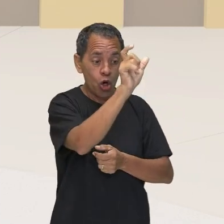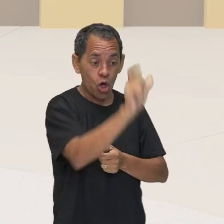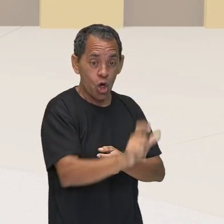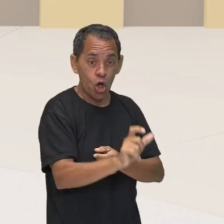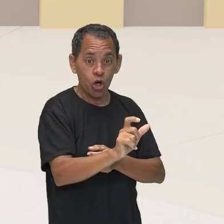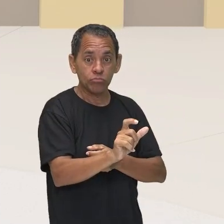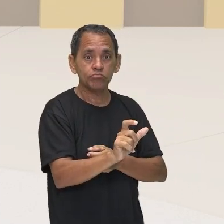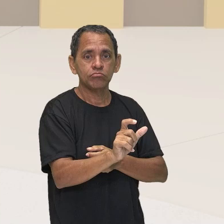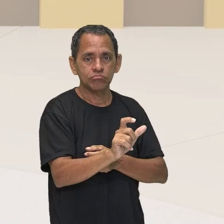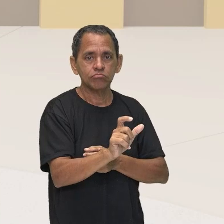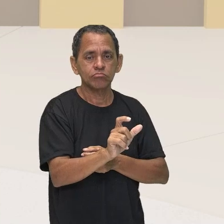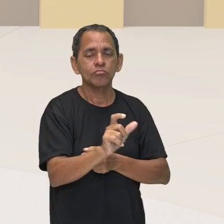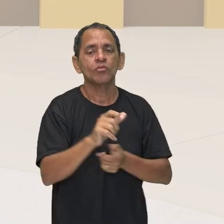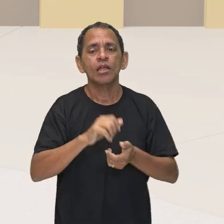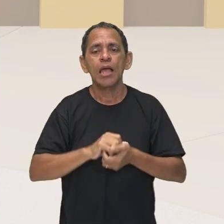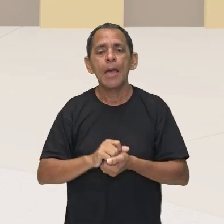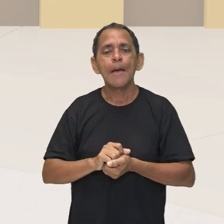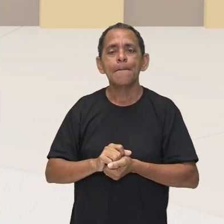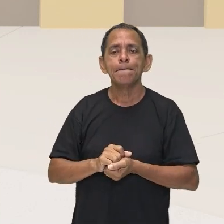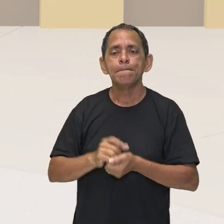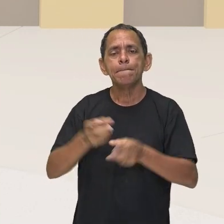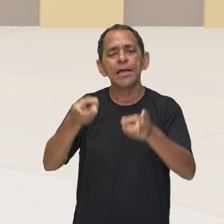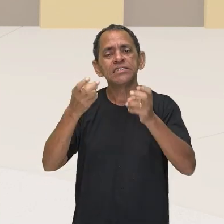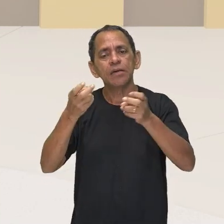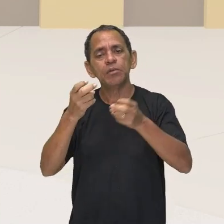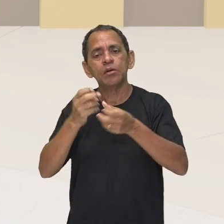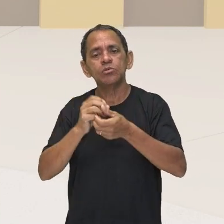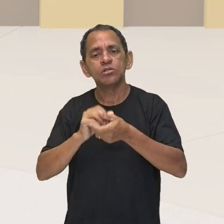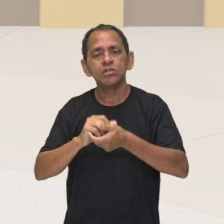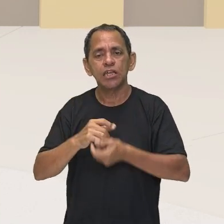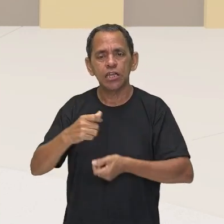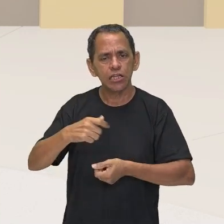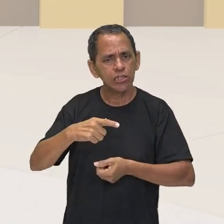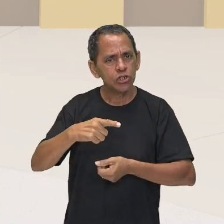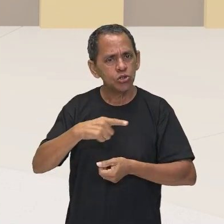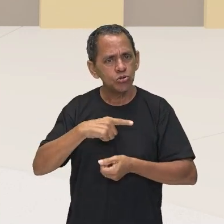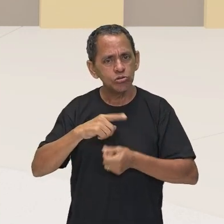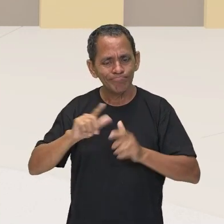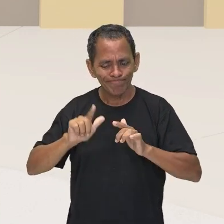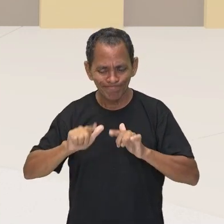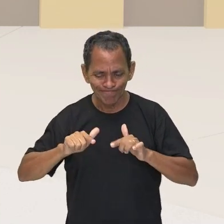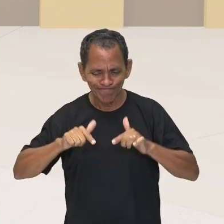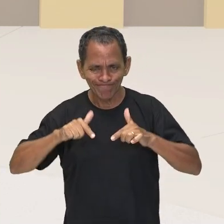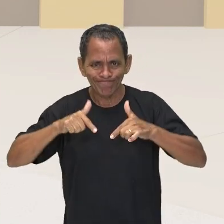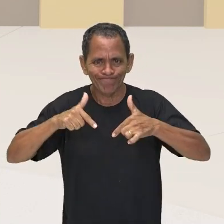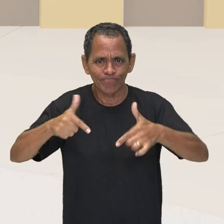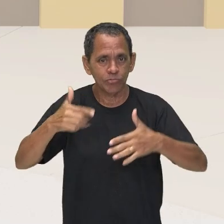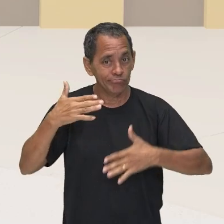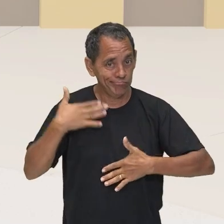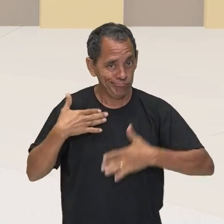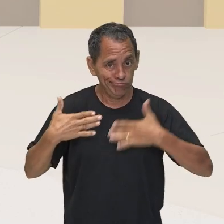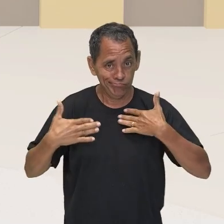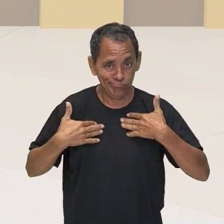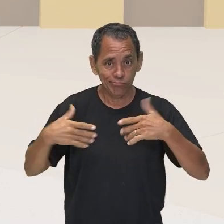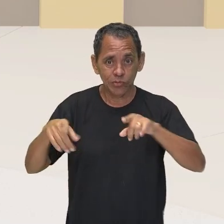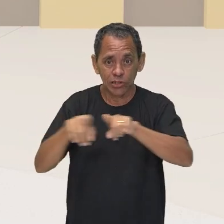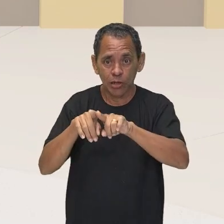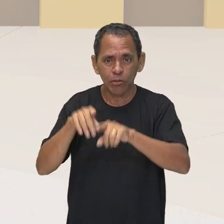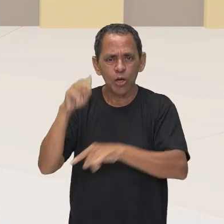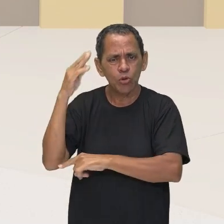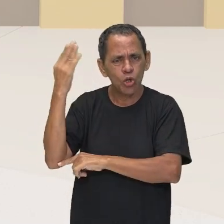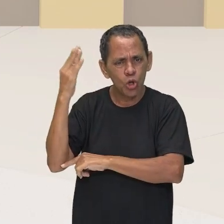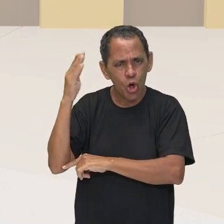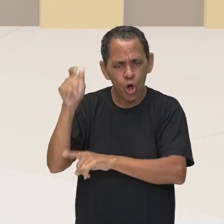move o nosso corpo, seja de forma emocional, de forma biológica ou no meu meio social, né, com